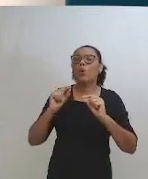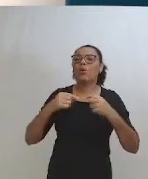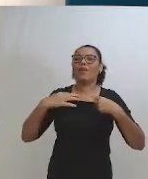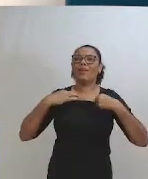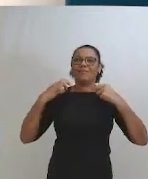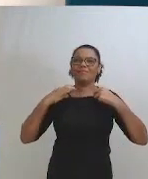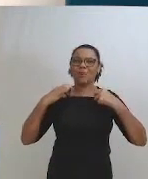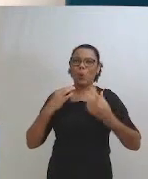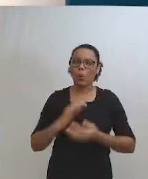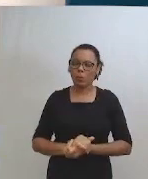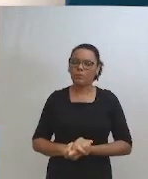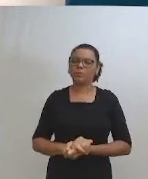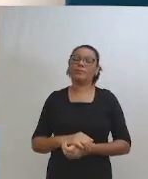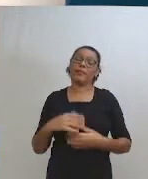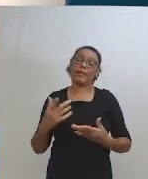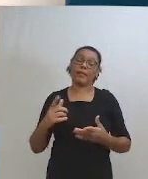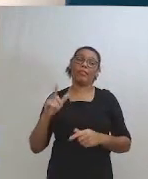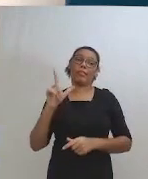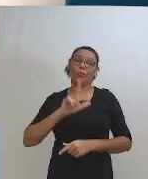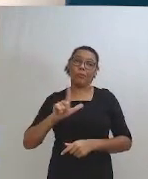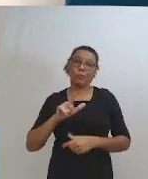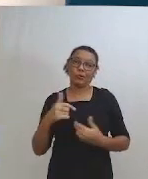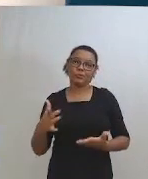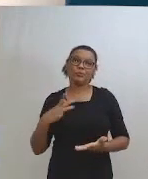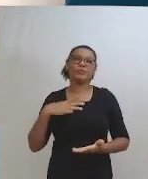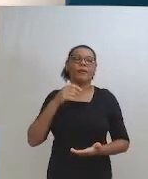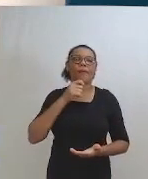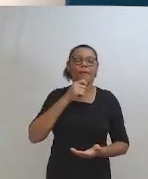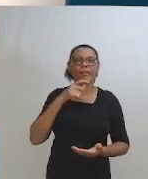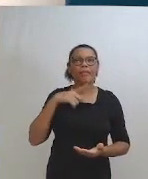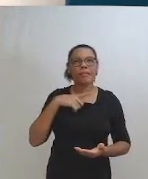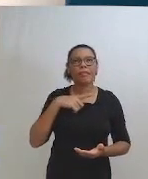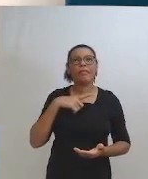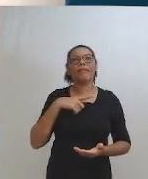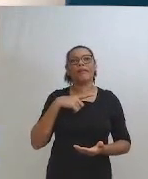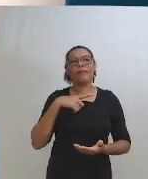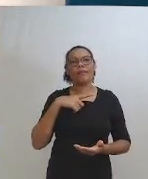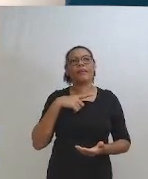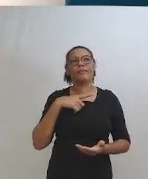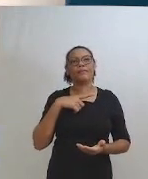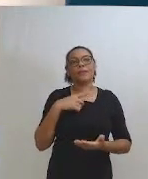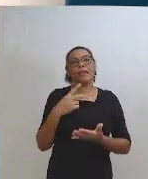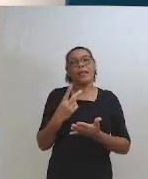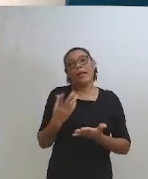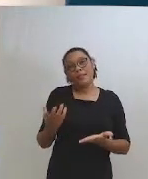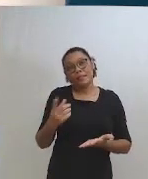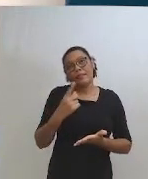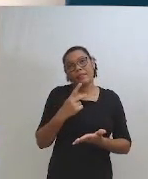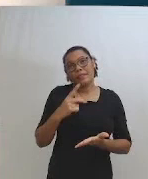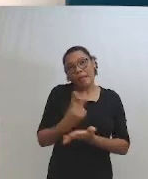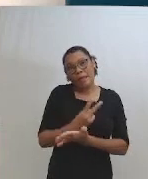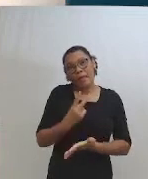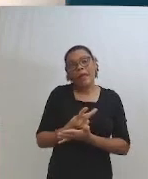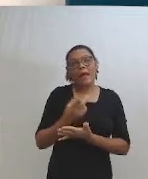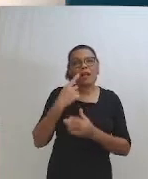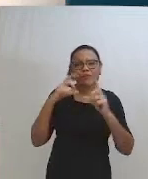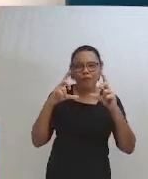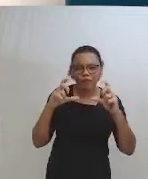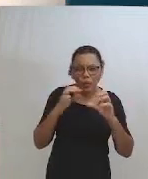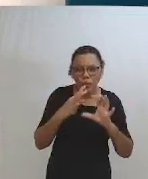que, ainda que possa ter havido uma irregularidade no reconhecimento fotográfico, os outros elementos do processo